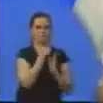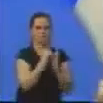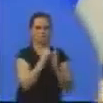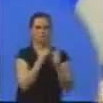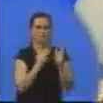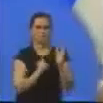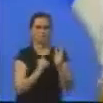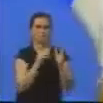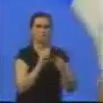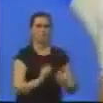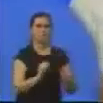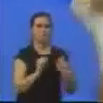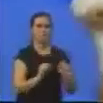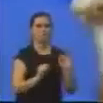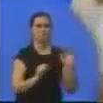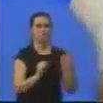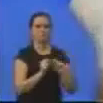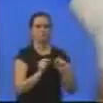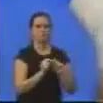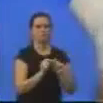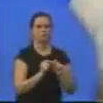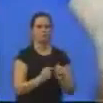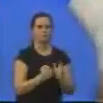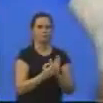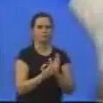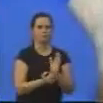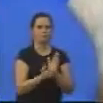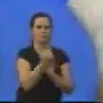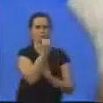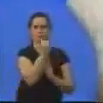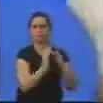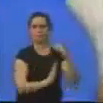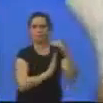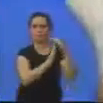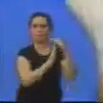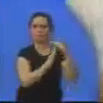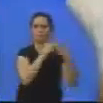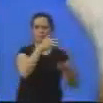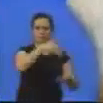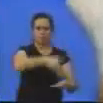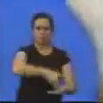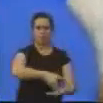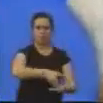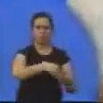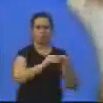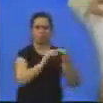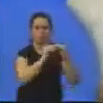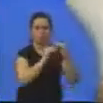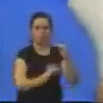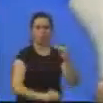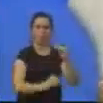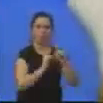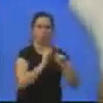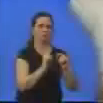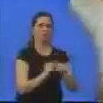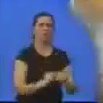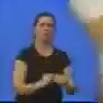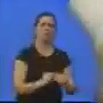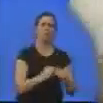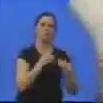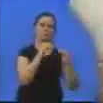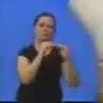desce. O que aconteceu? Eu tenho subiu, foi até o máximo e depois desceu? Não, começou ao contrário.